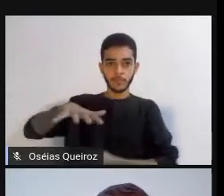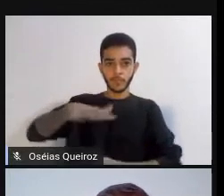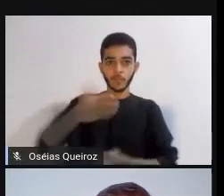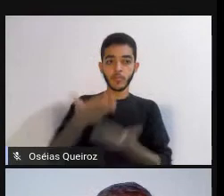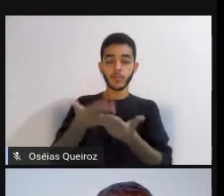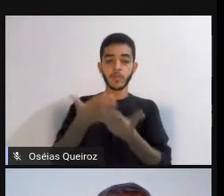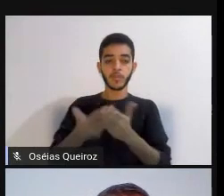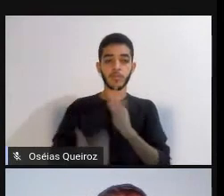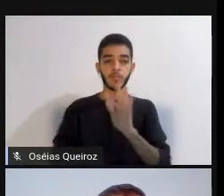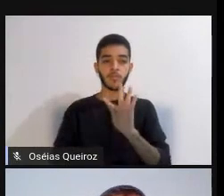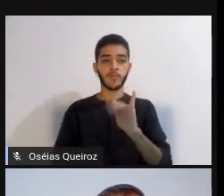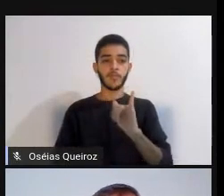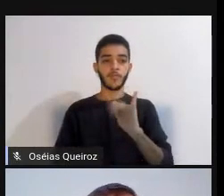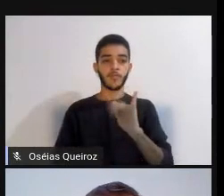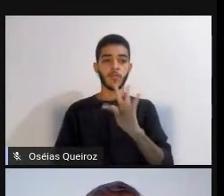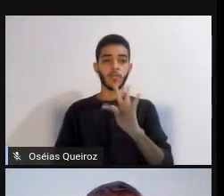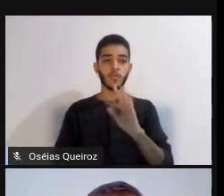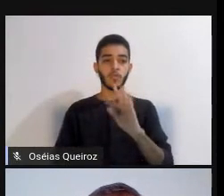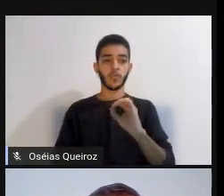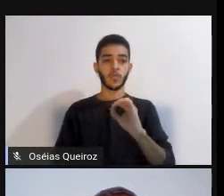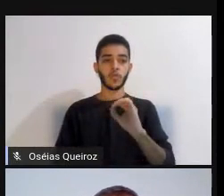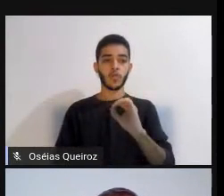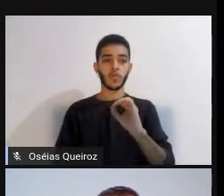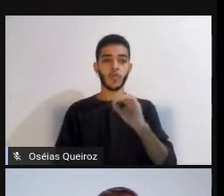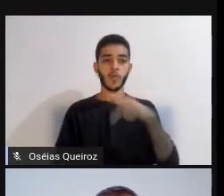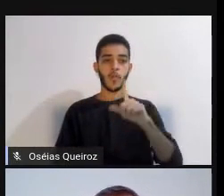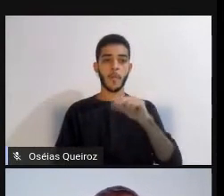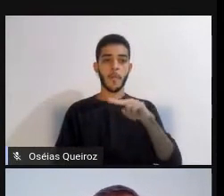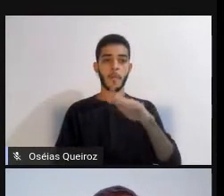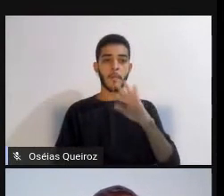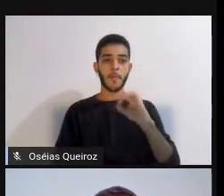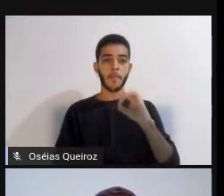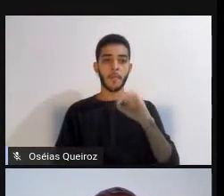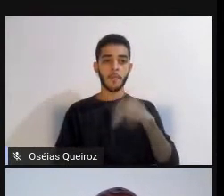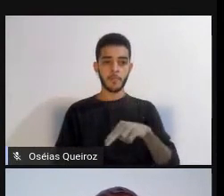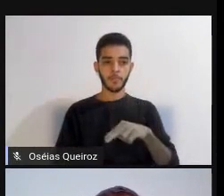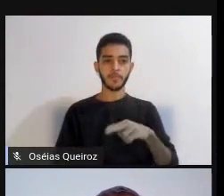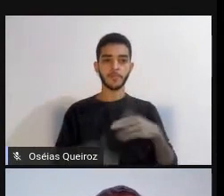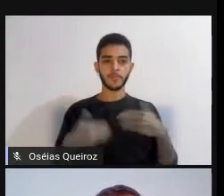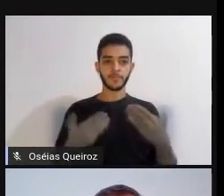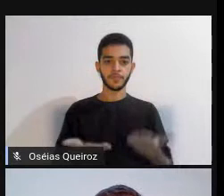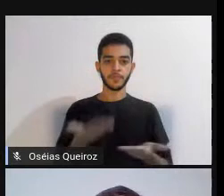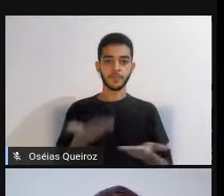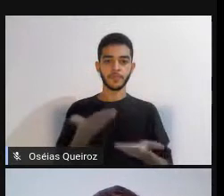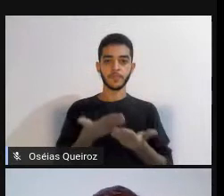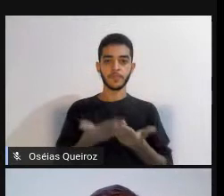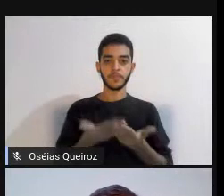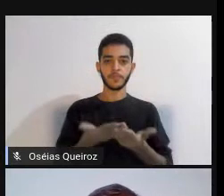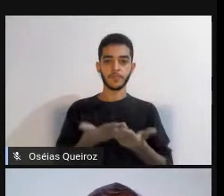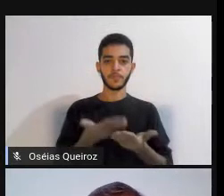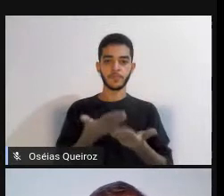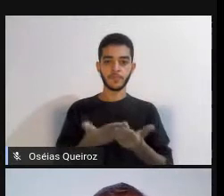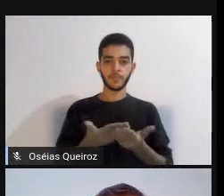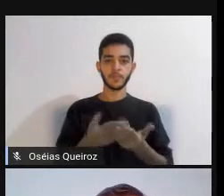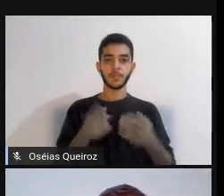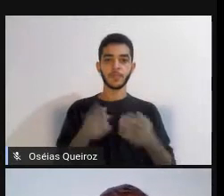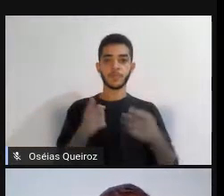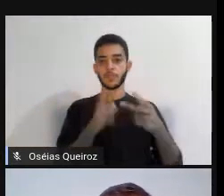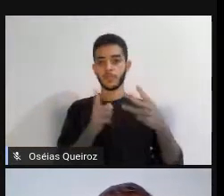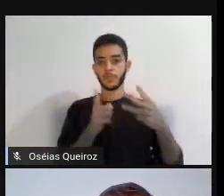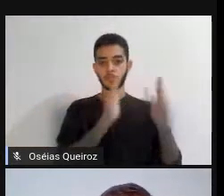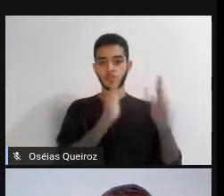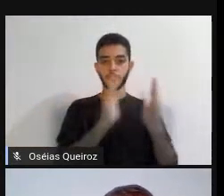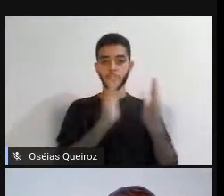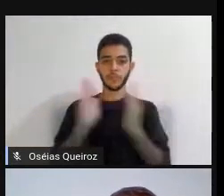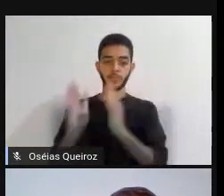e depois surgiu o microplástico. Então, nesse estudo, nós analisamos 3 períodos diferentes. Novembro